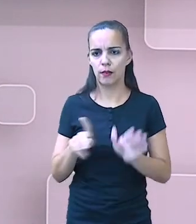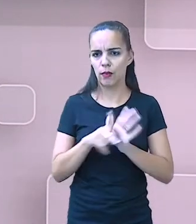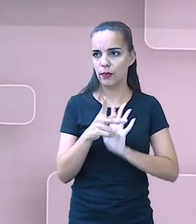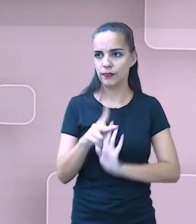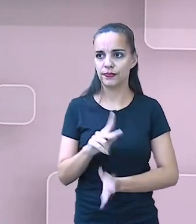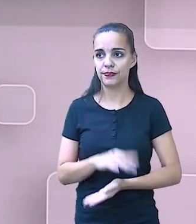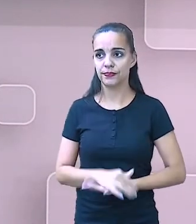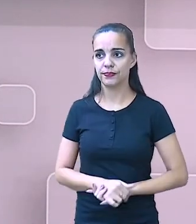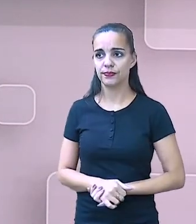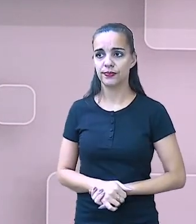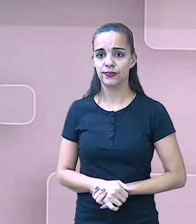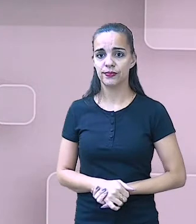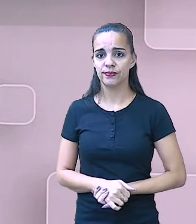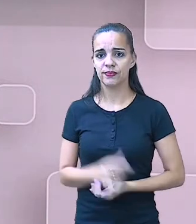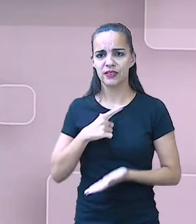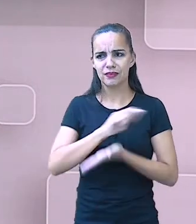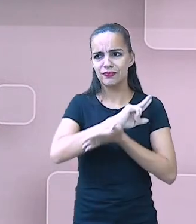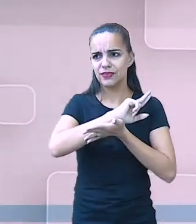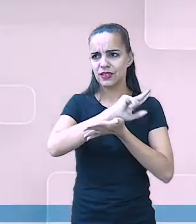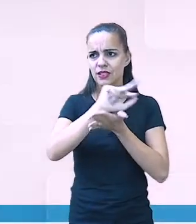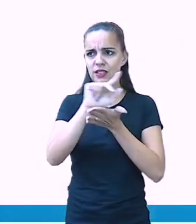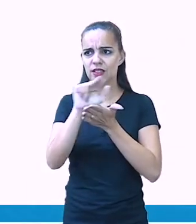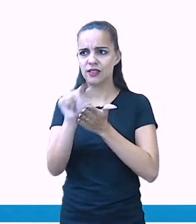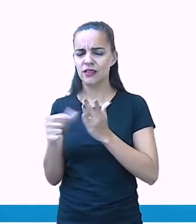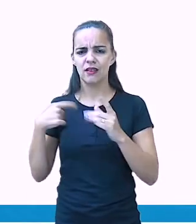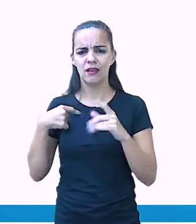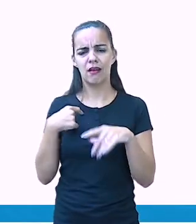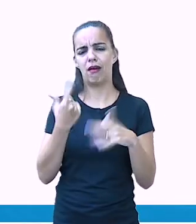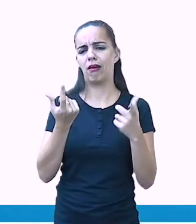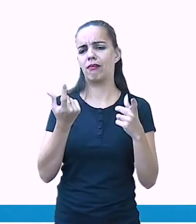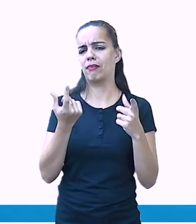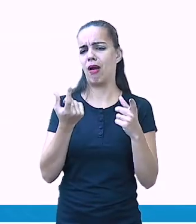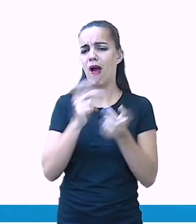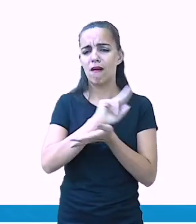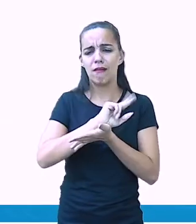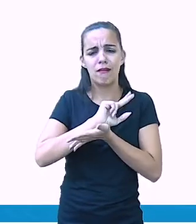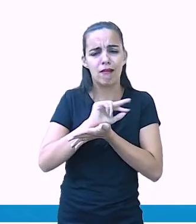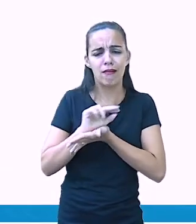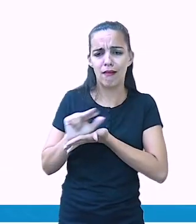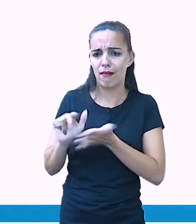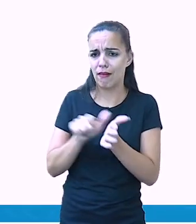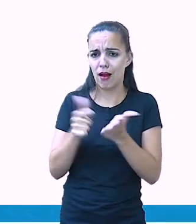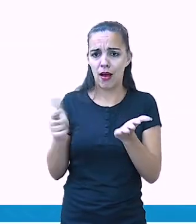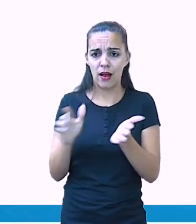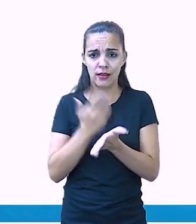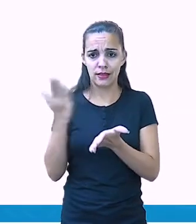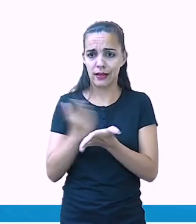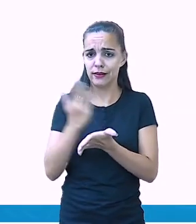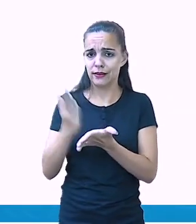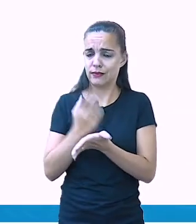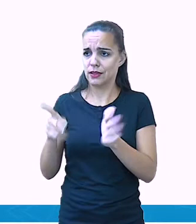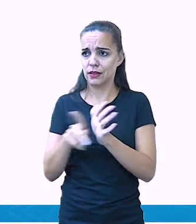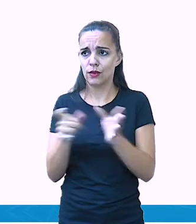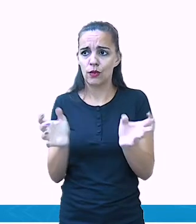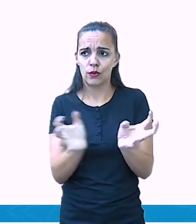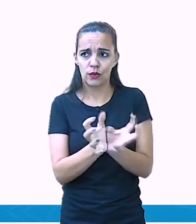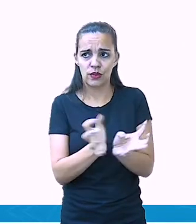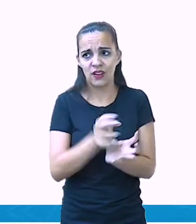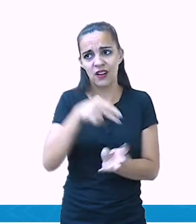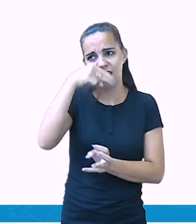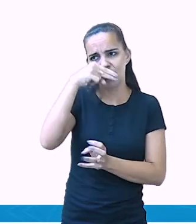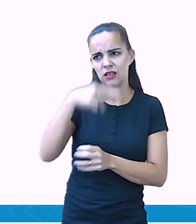criava. Então a gente tem vários gibis aí da Turma da Mônica e eles são usados